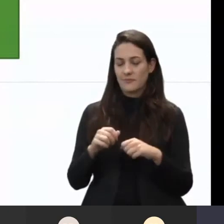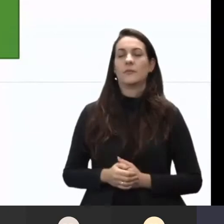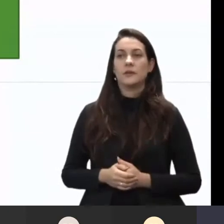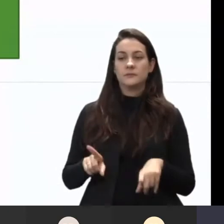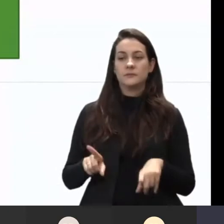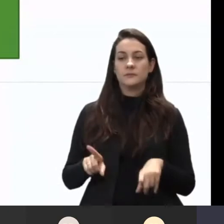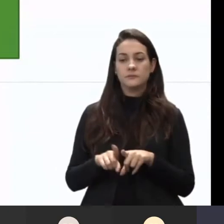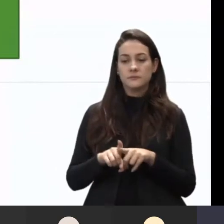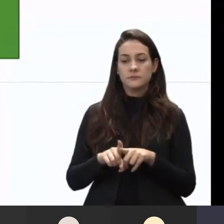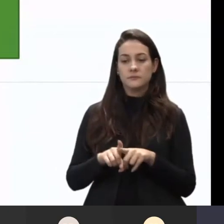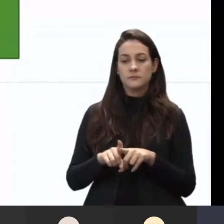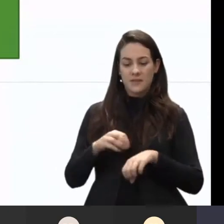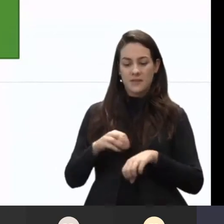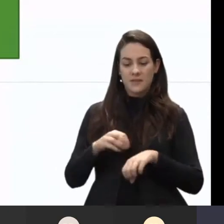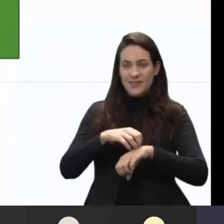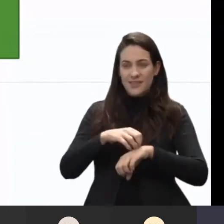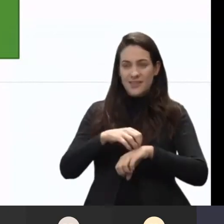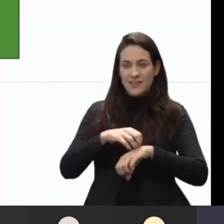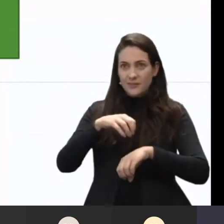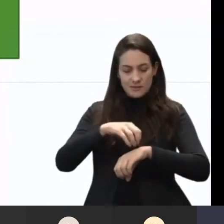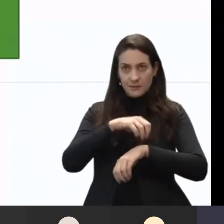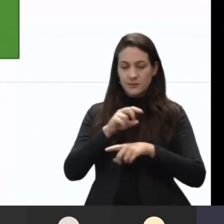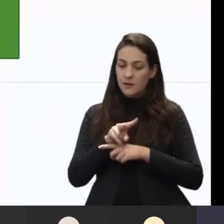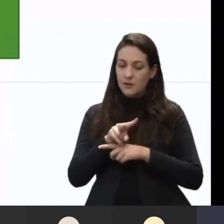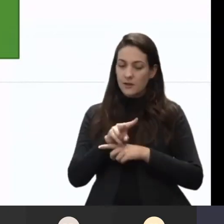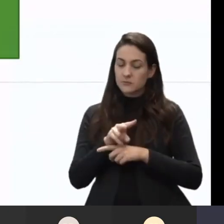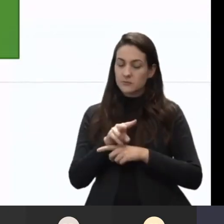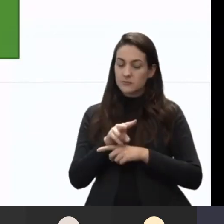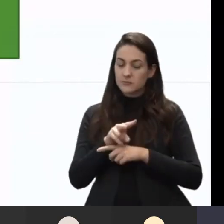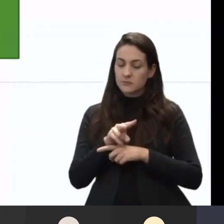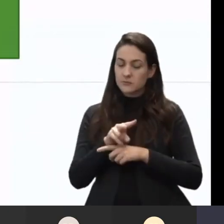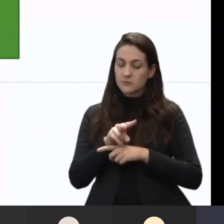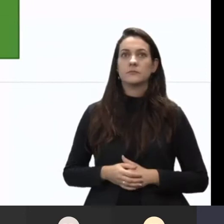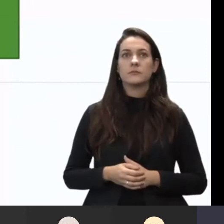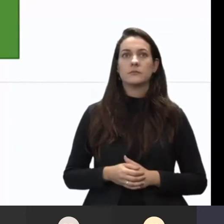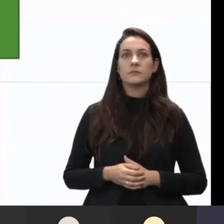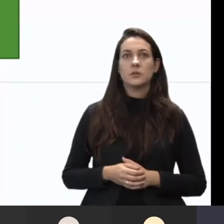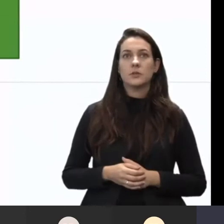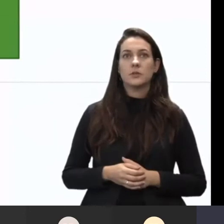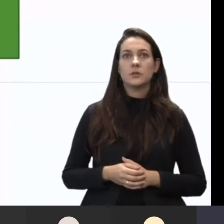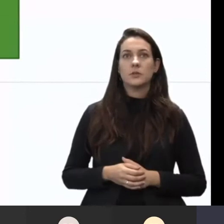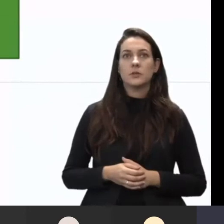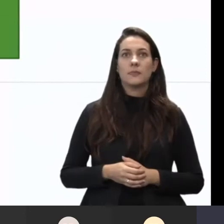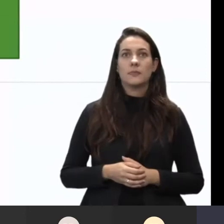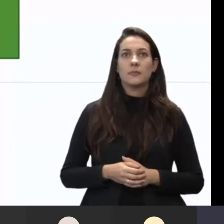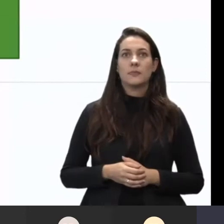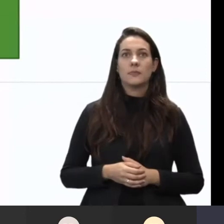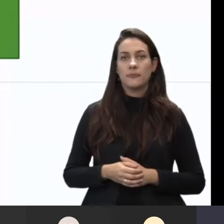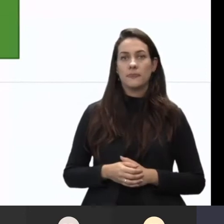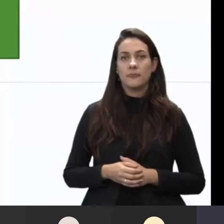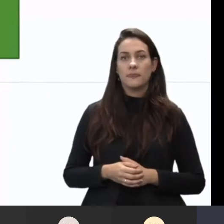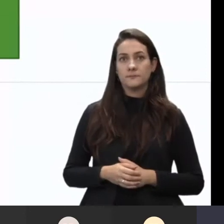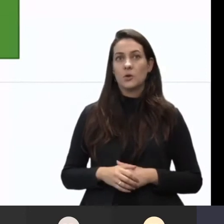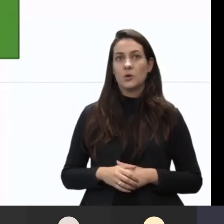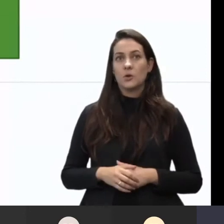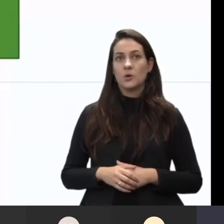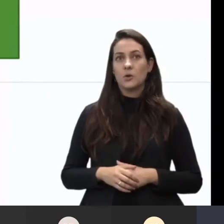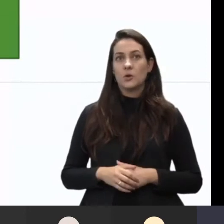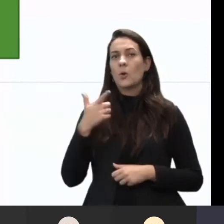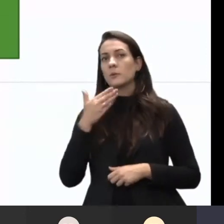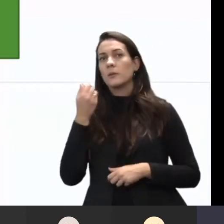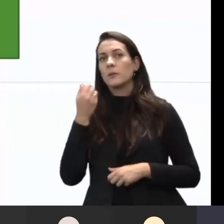tratamento de feridas. O cloro, o hipoclorito de sódio, ele foi o segundo